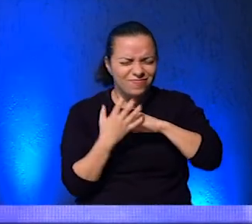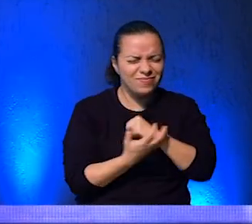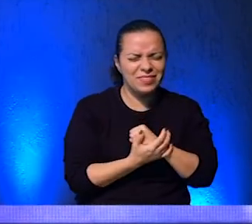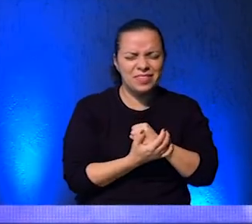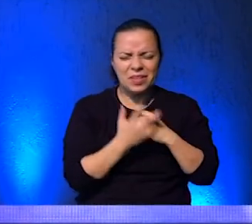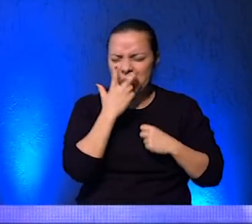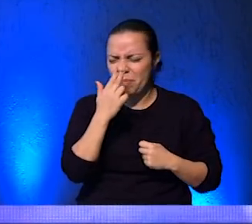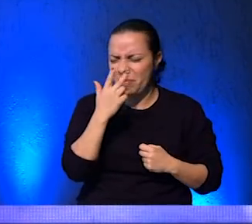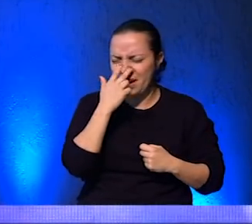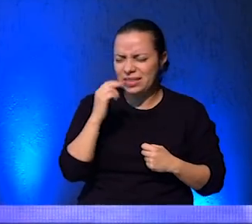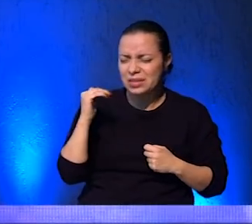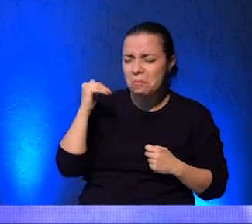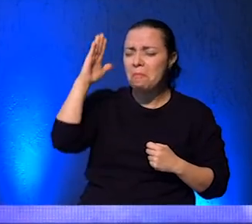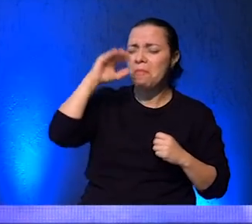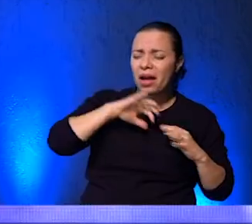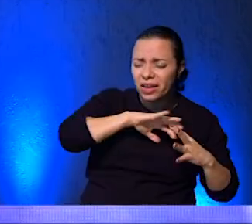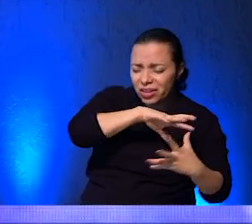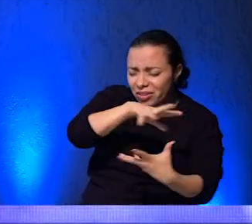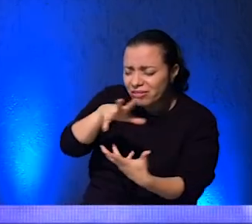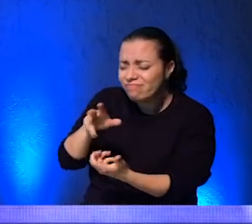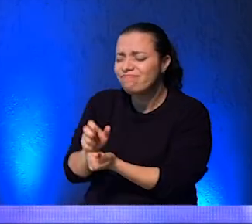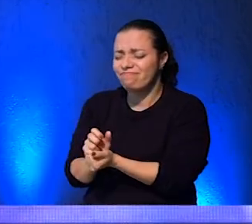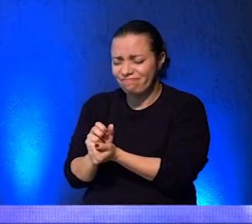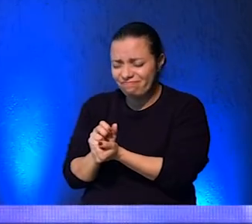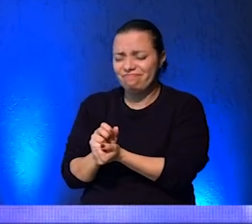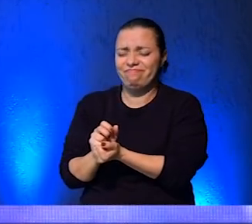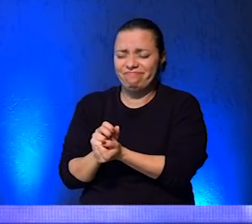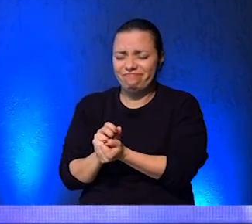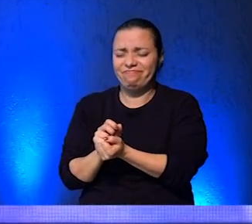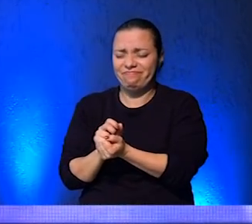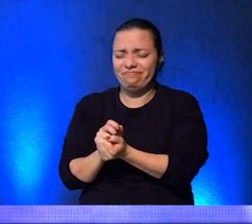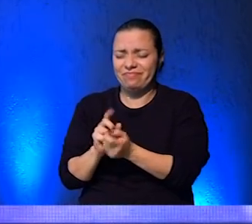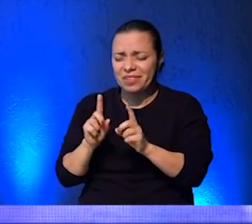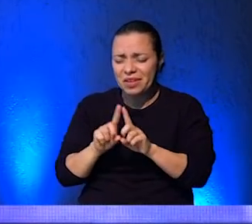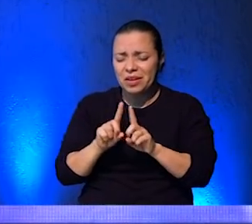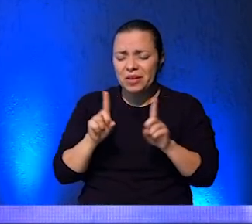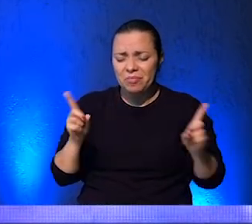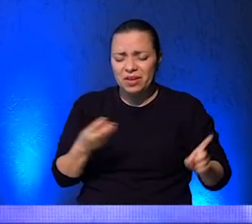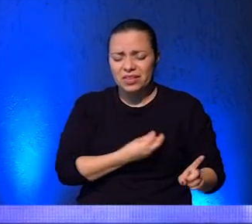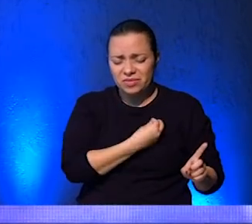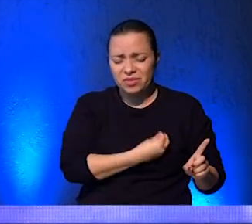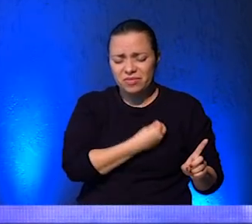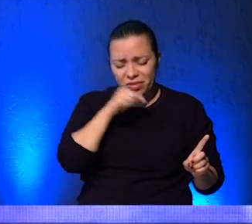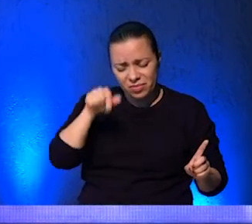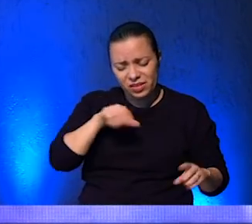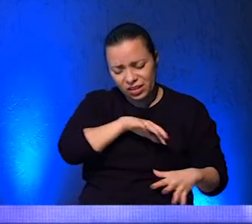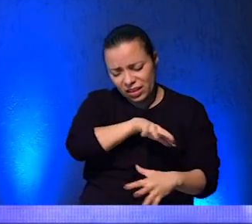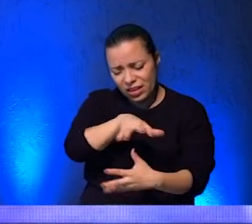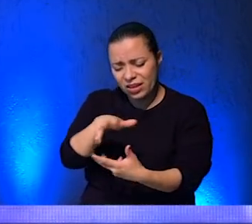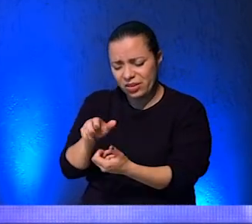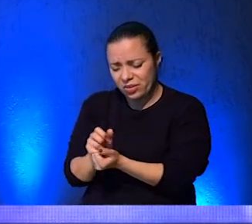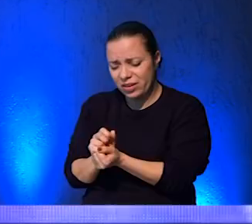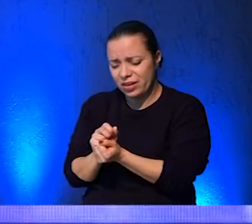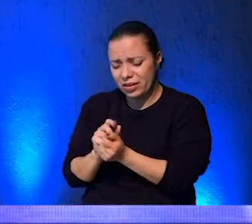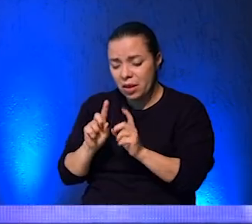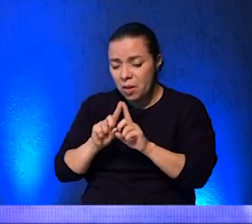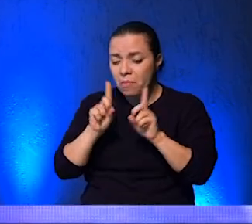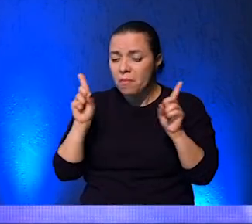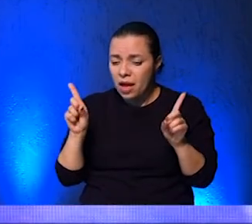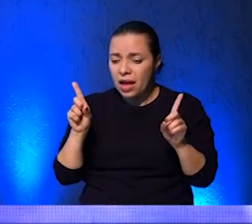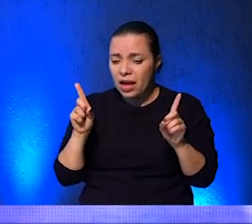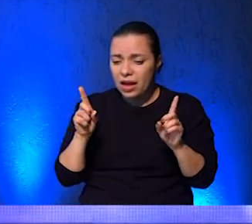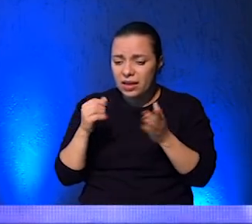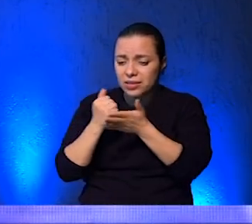crise da humanidade porque a crise que nós estamos vivendo agora nós vivemos nessa humanidade mas quando não